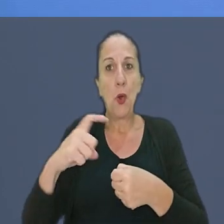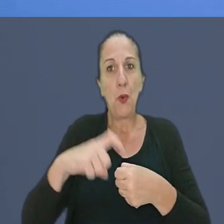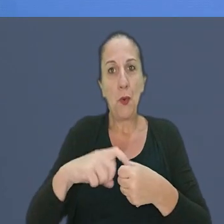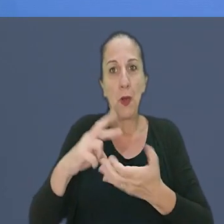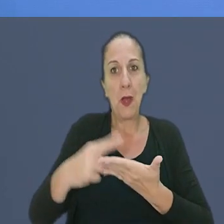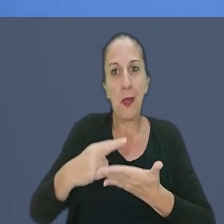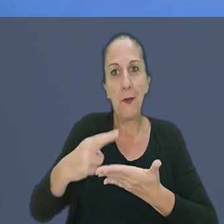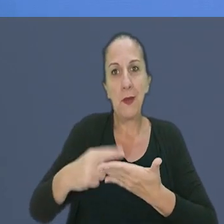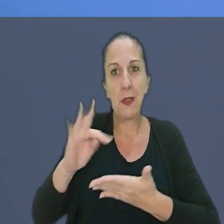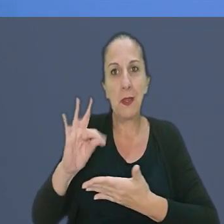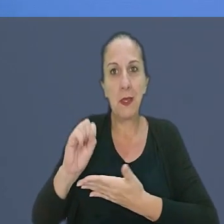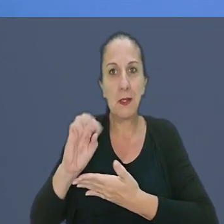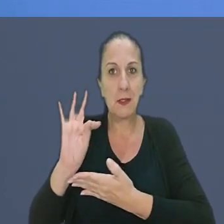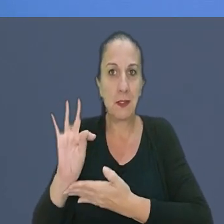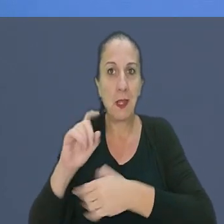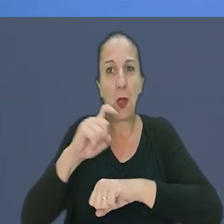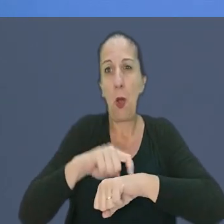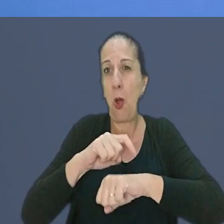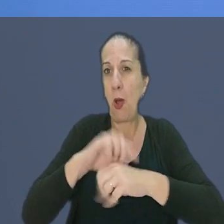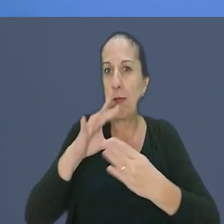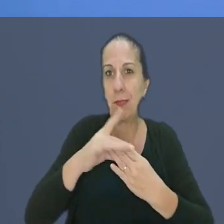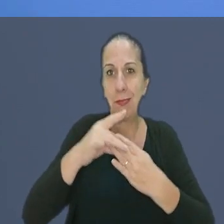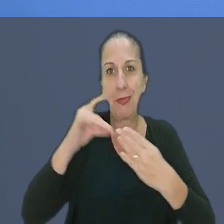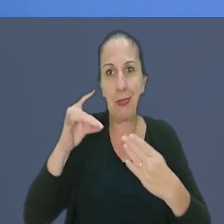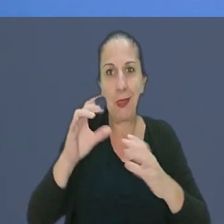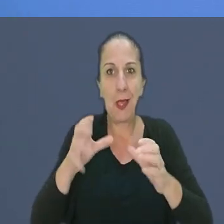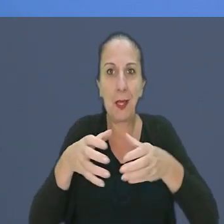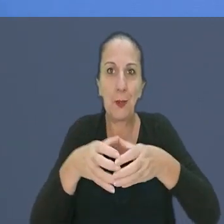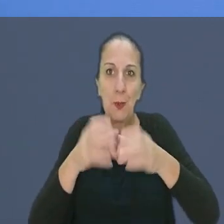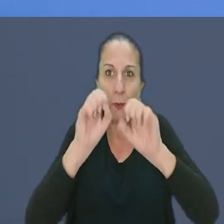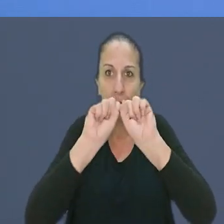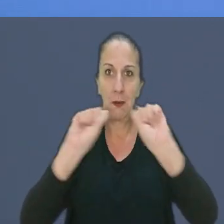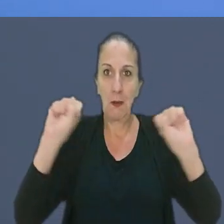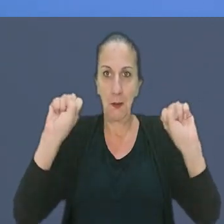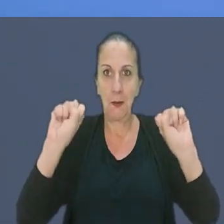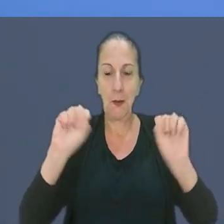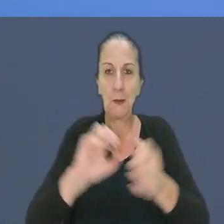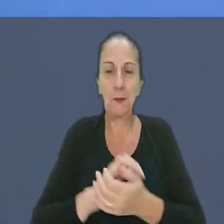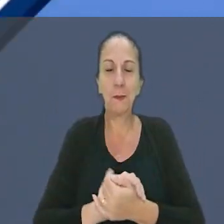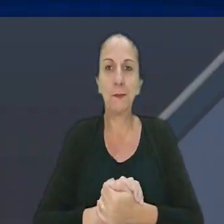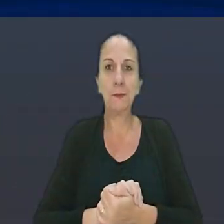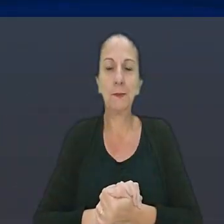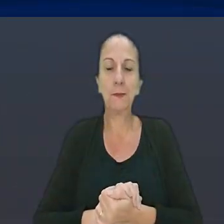Estamos de volta com Revista TST e chegou a hora de ver os destaques das turmas do tribunal.